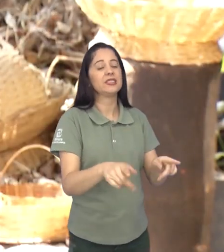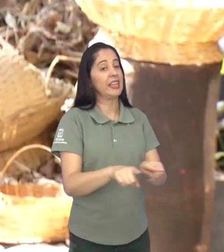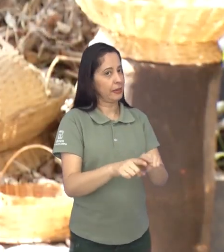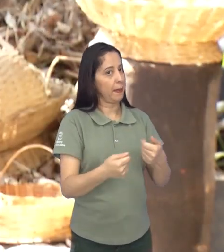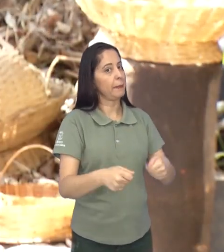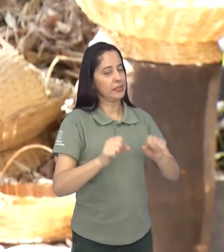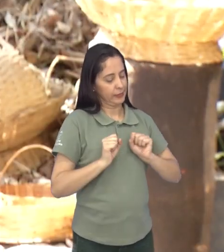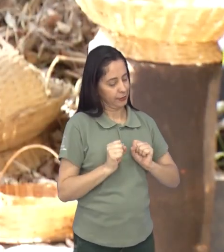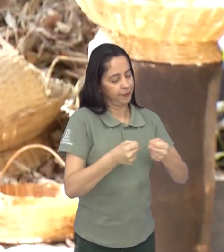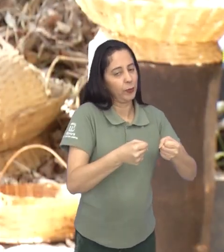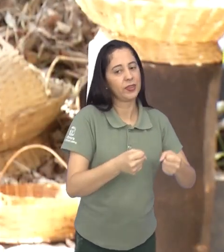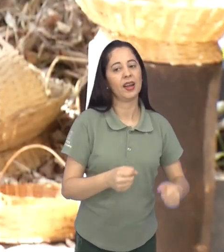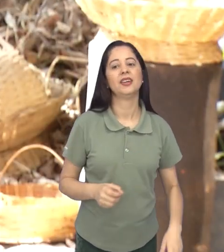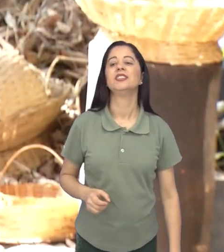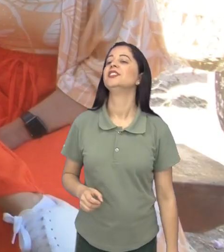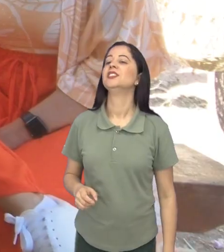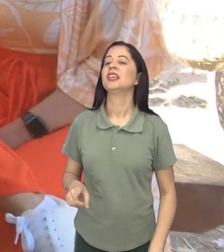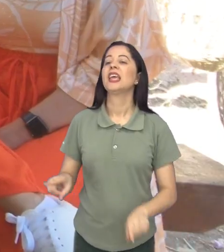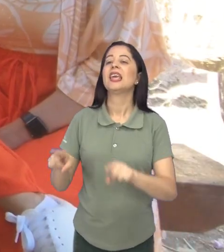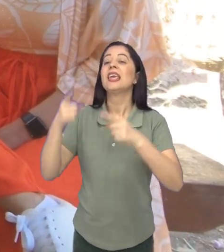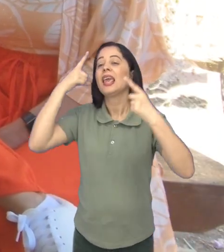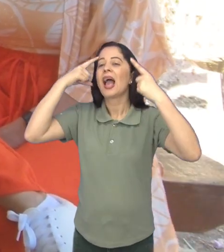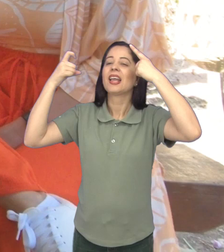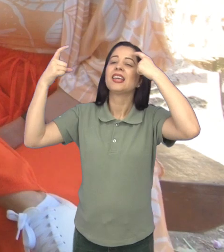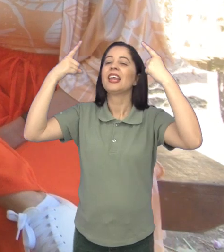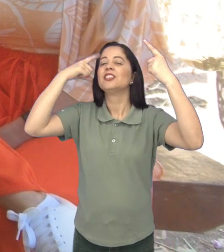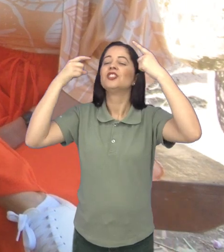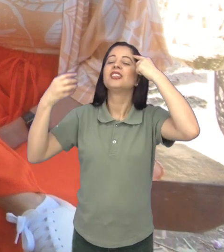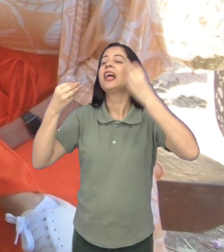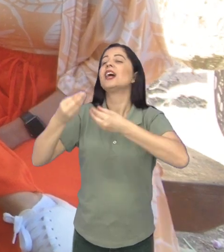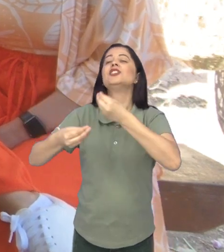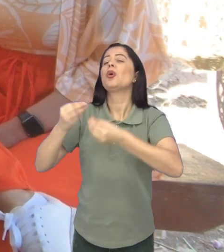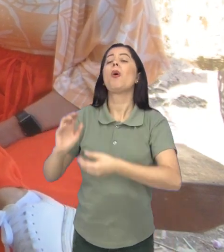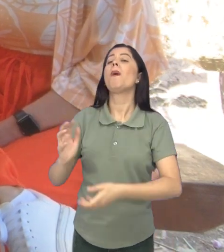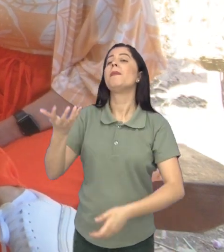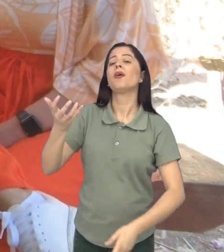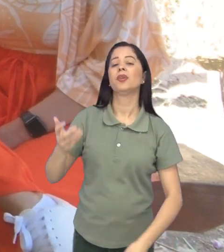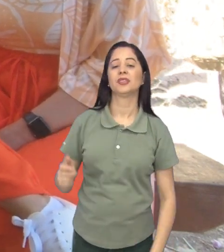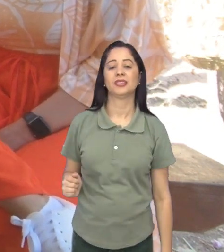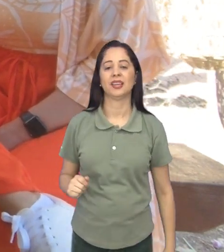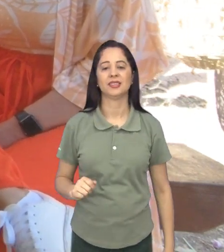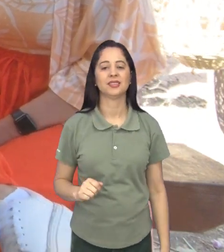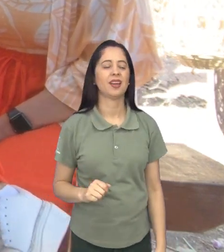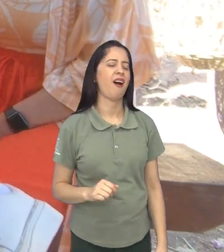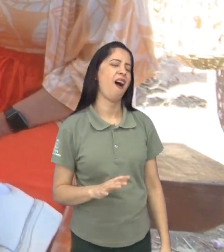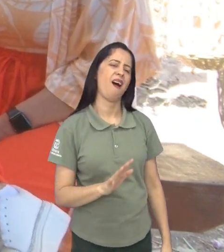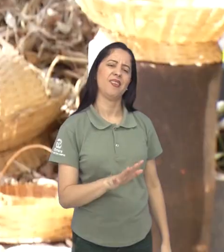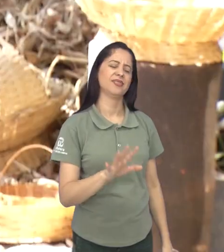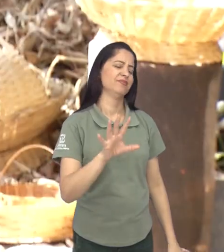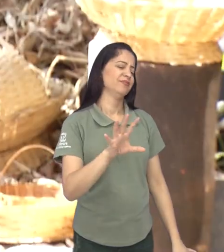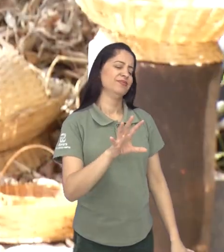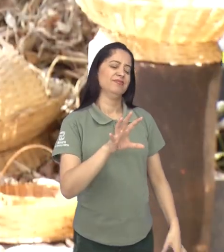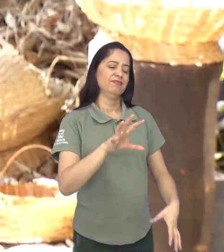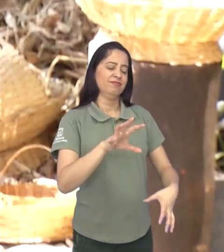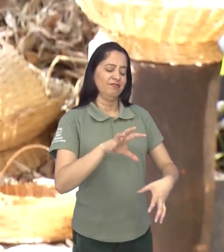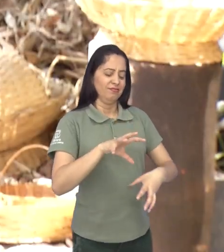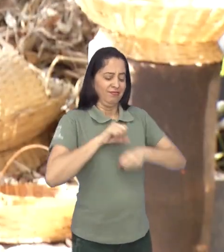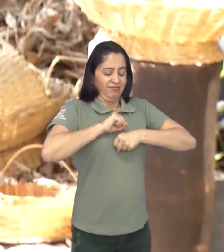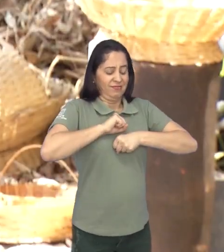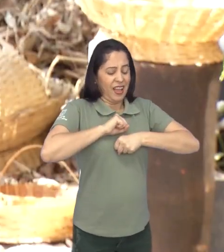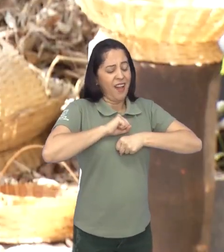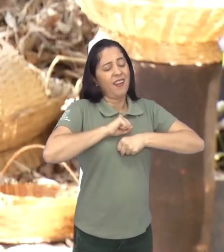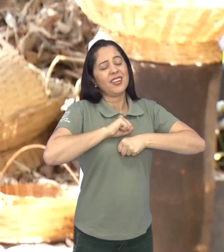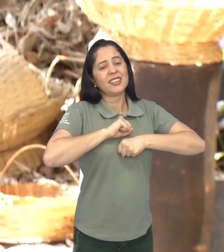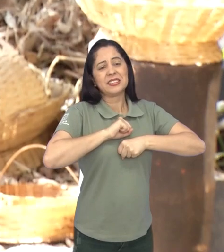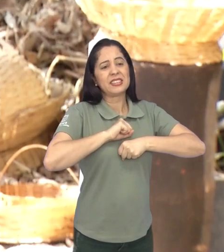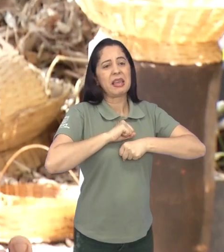porque é muito bacana. E a criatividade, como que funciona nisso? A inspiração vem de